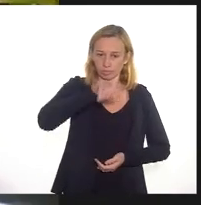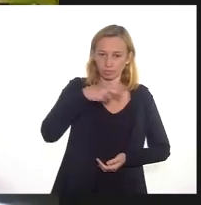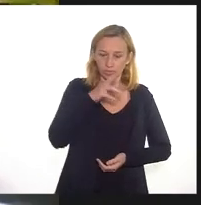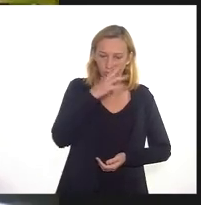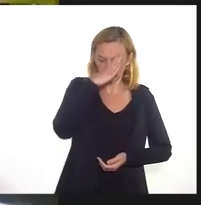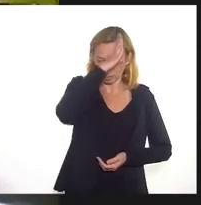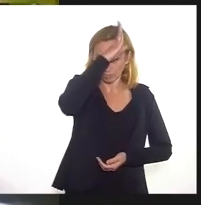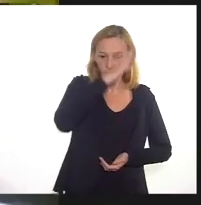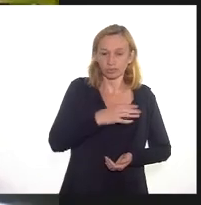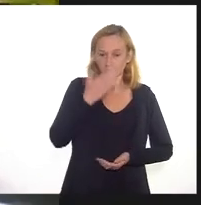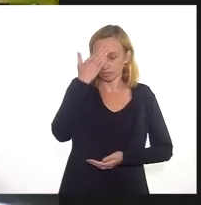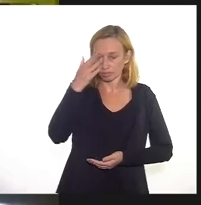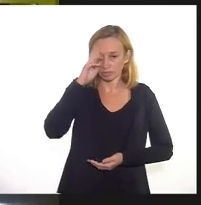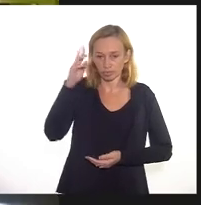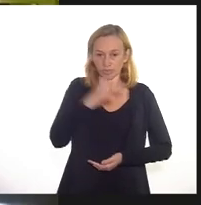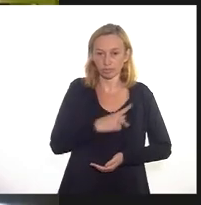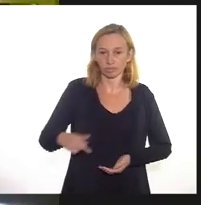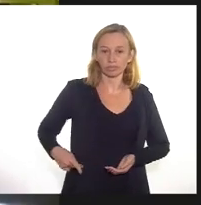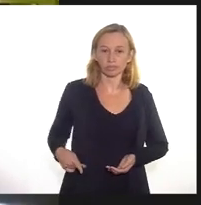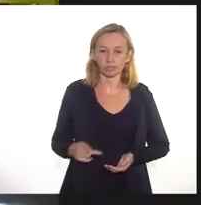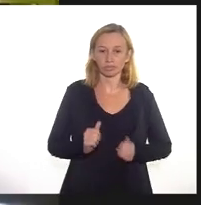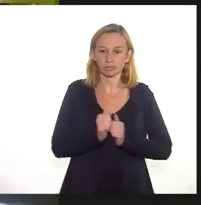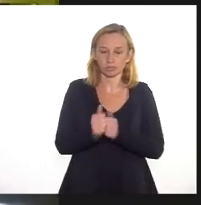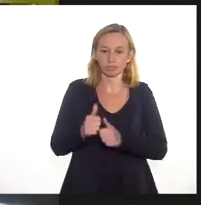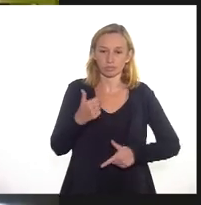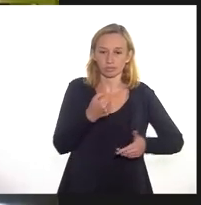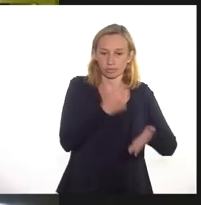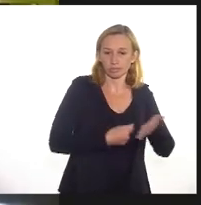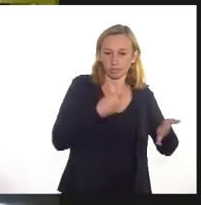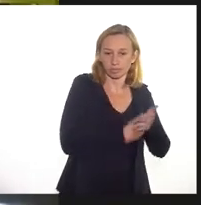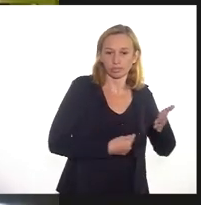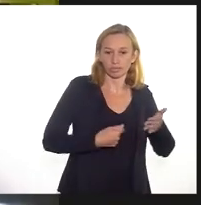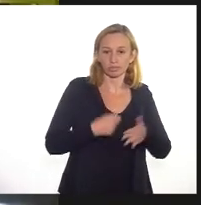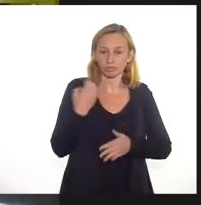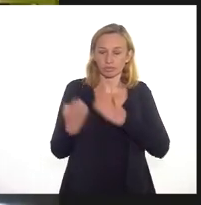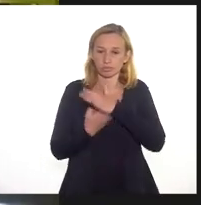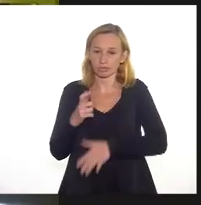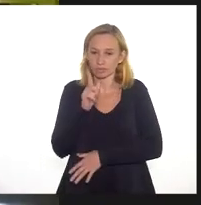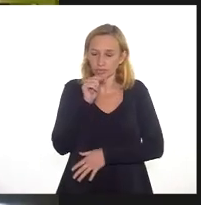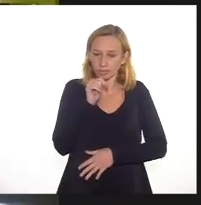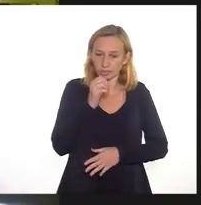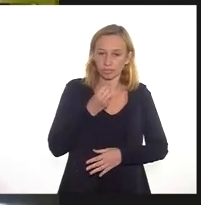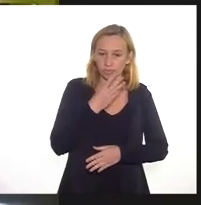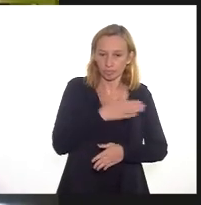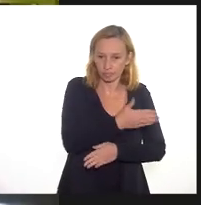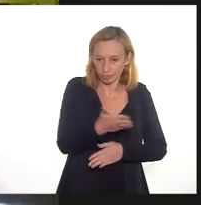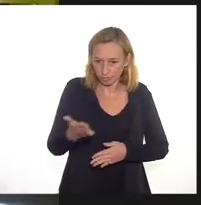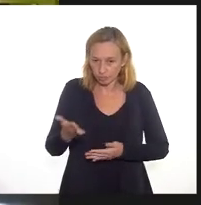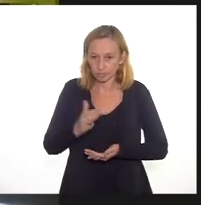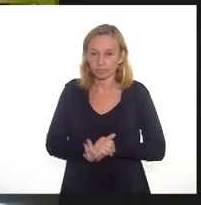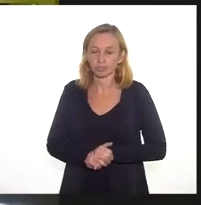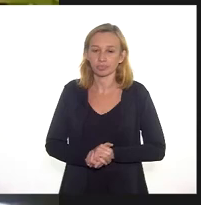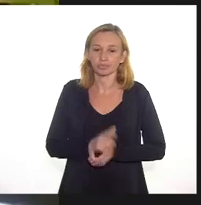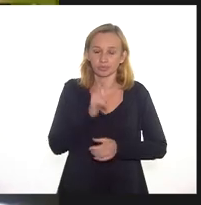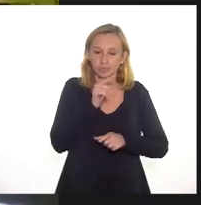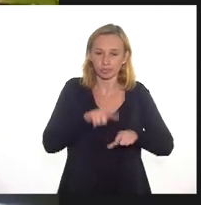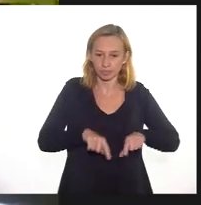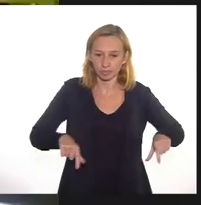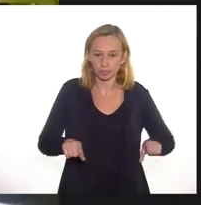Bolsonaro. Muito obrigada, senhora presidenta. Seguimos na luta pela SEDAI, água boa para todos e saneamento básico também.